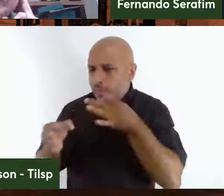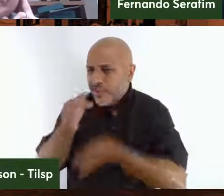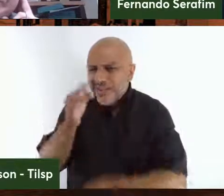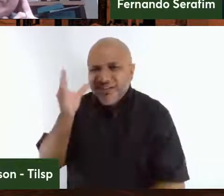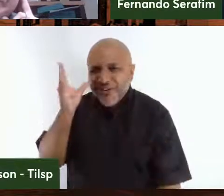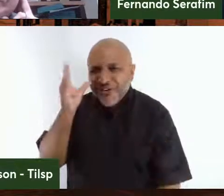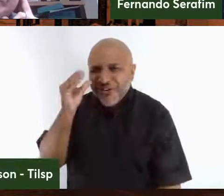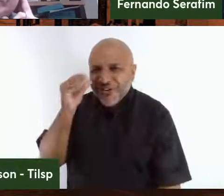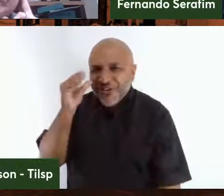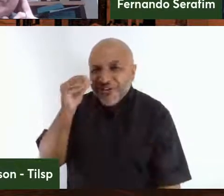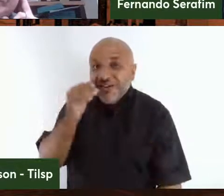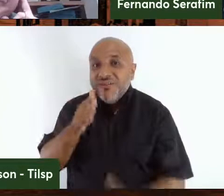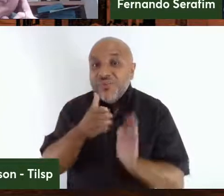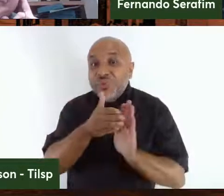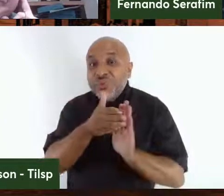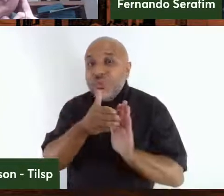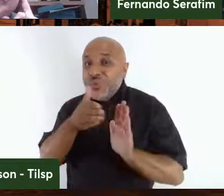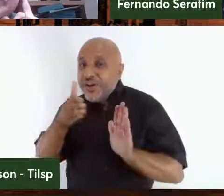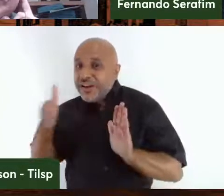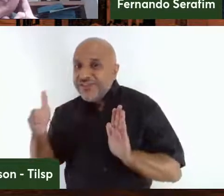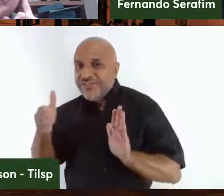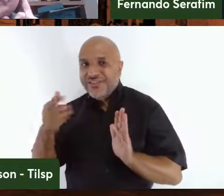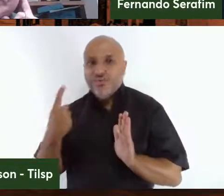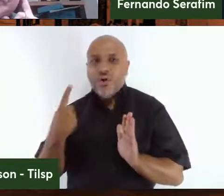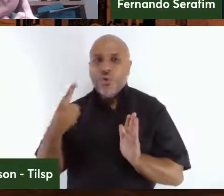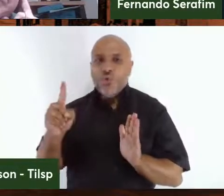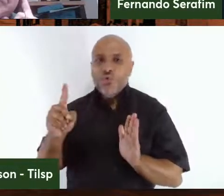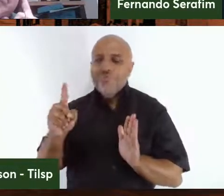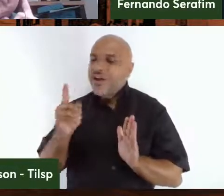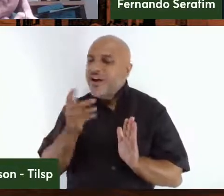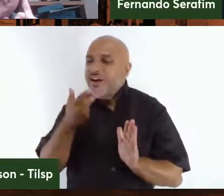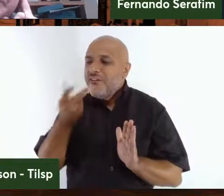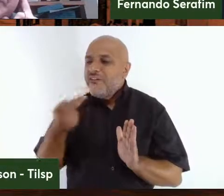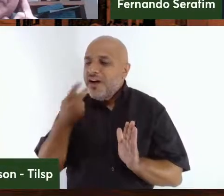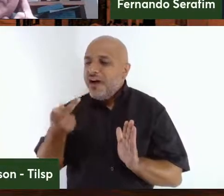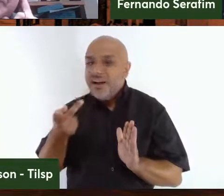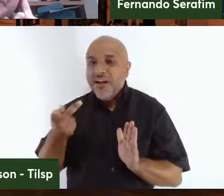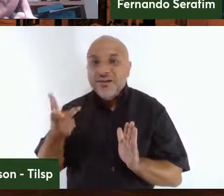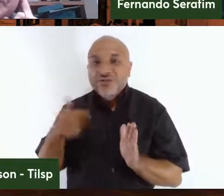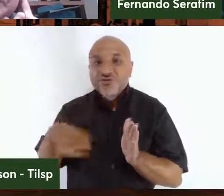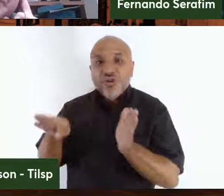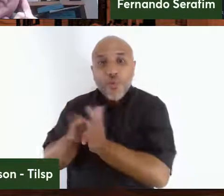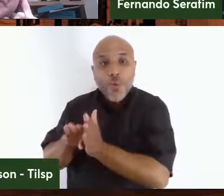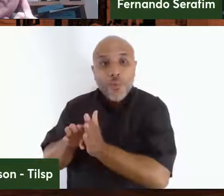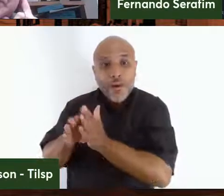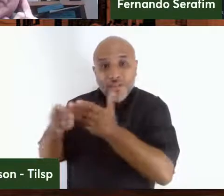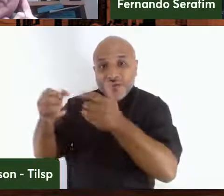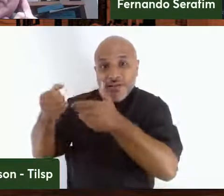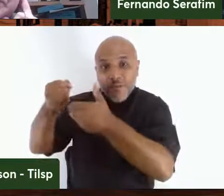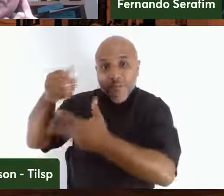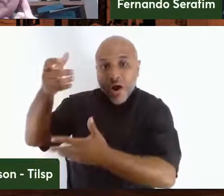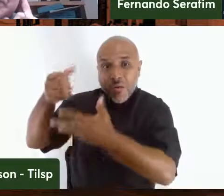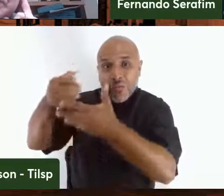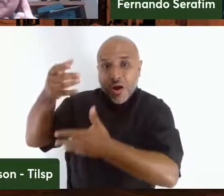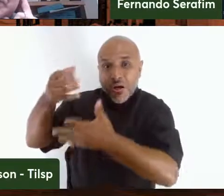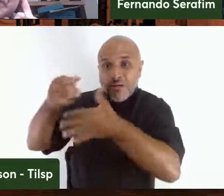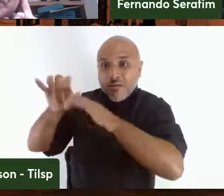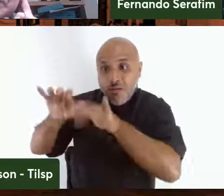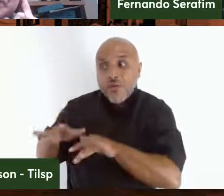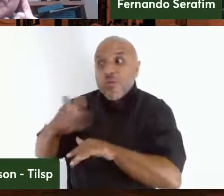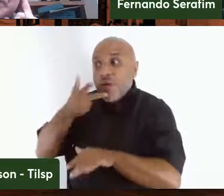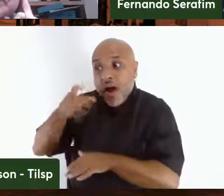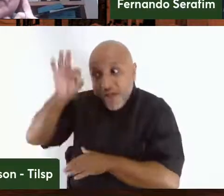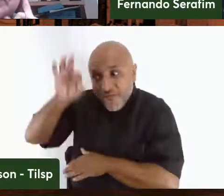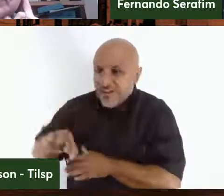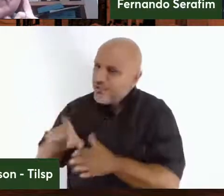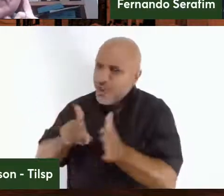curioso. Durante essa sua última fala agora, durante a sua fala, chegou uma mensagem agora no chat, né? Uma afirmação, não